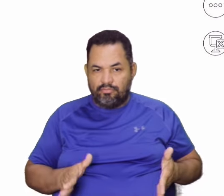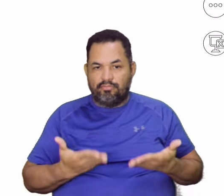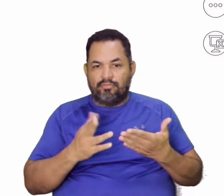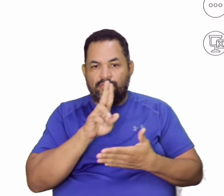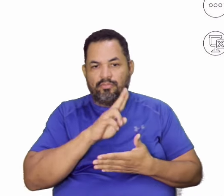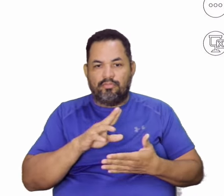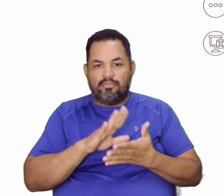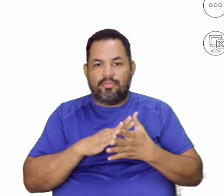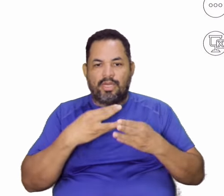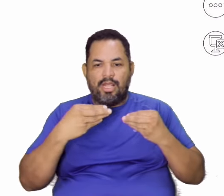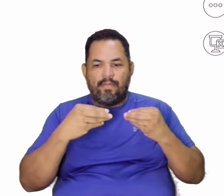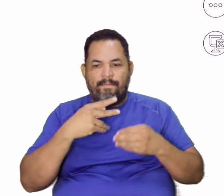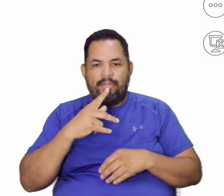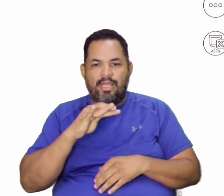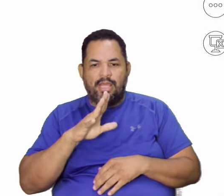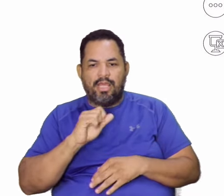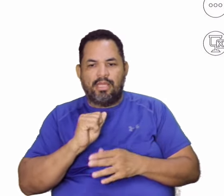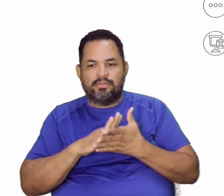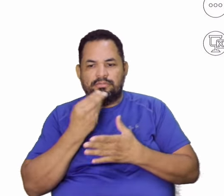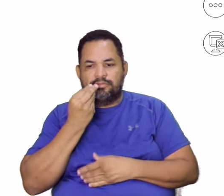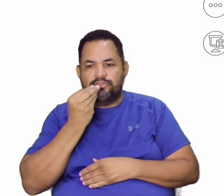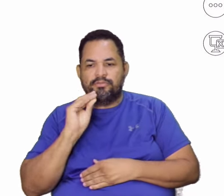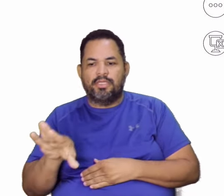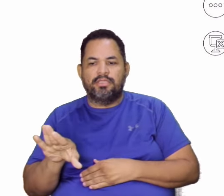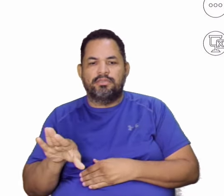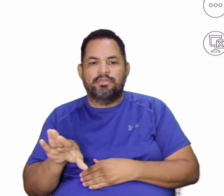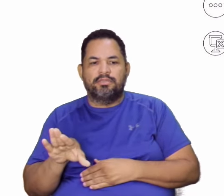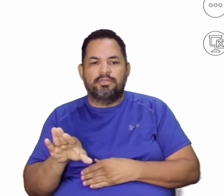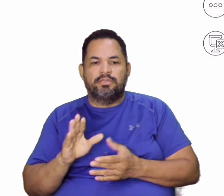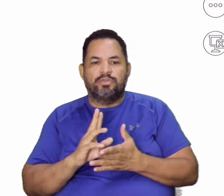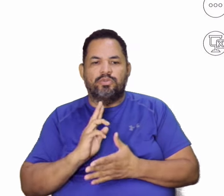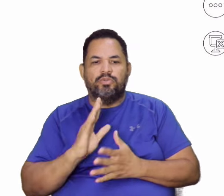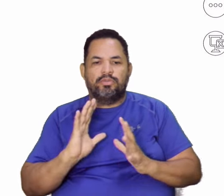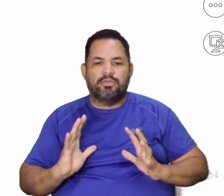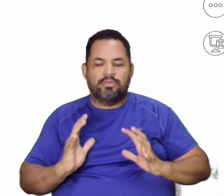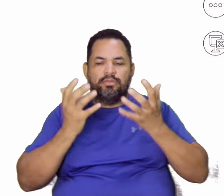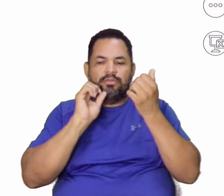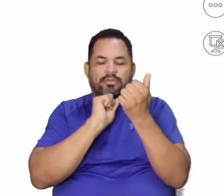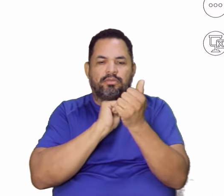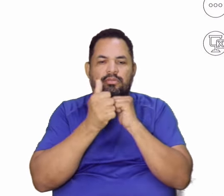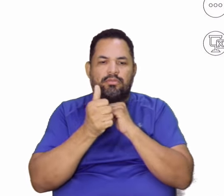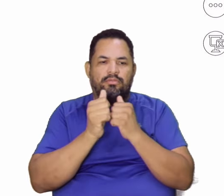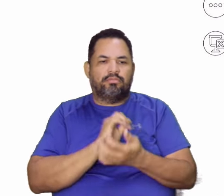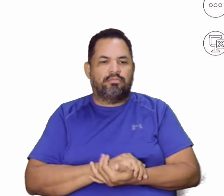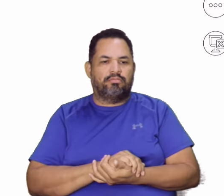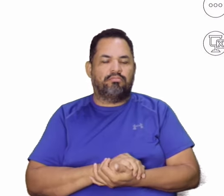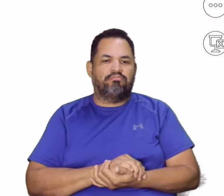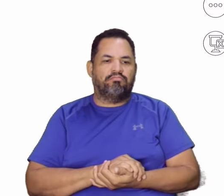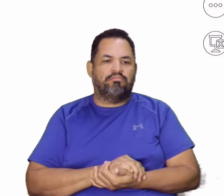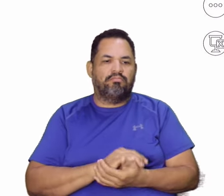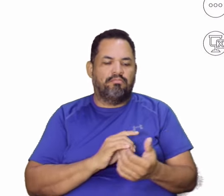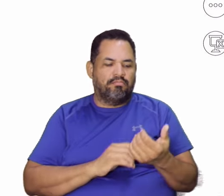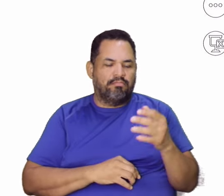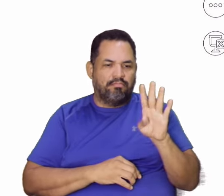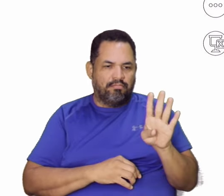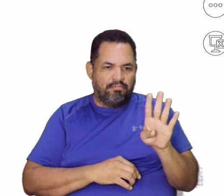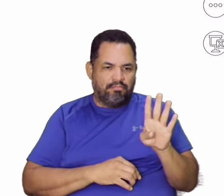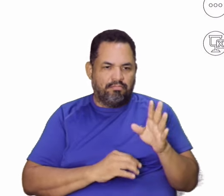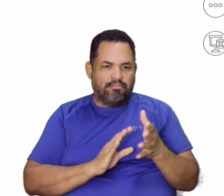o uso de plásticos descartáveis durante eventos esportivos letra